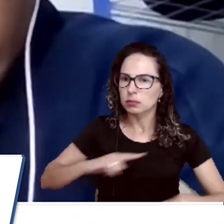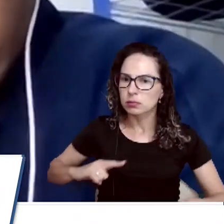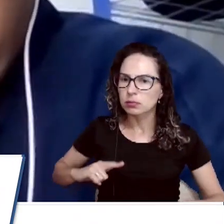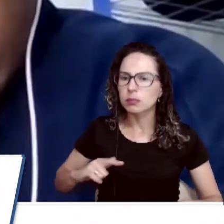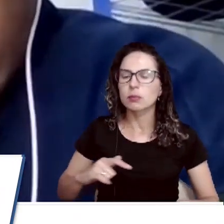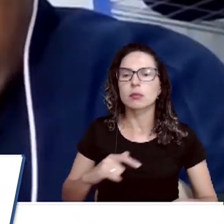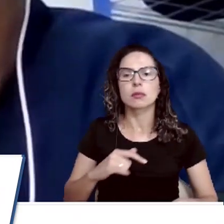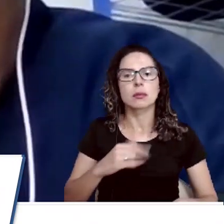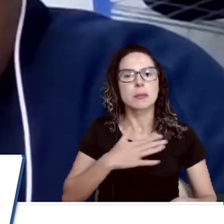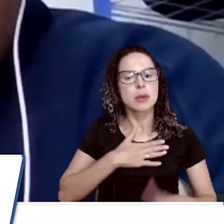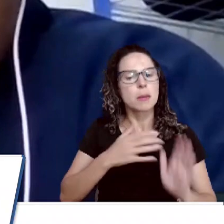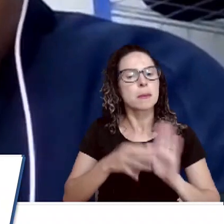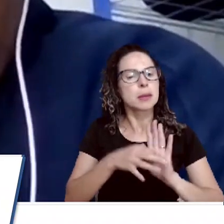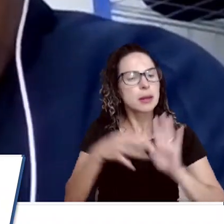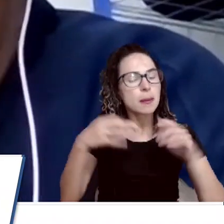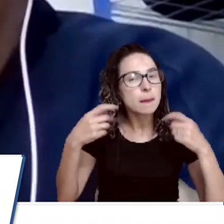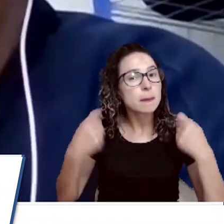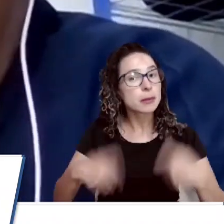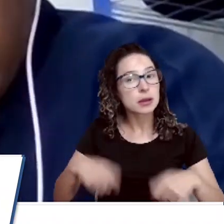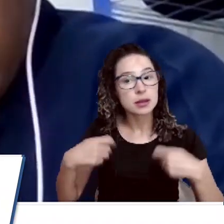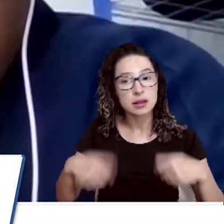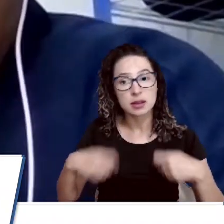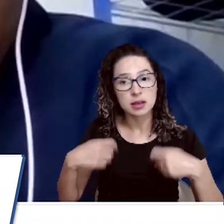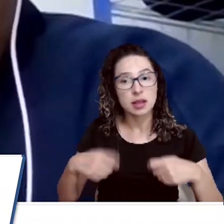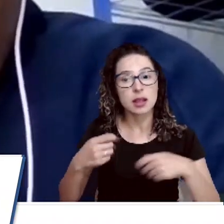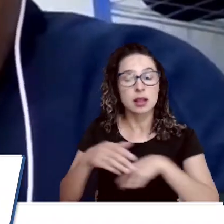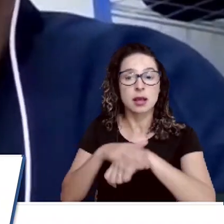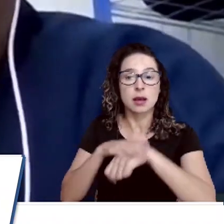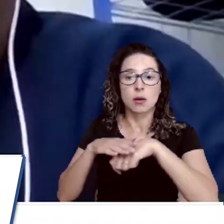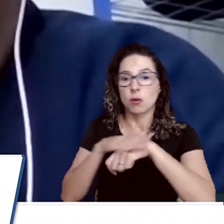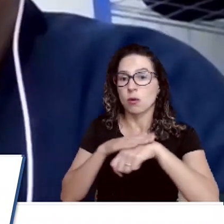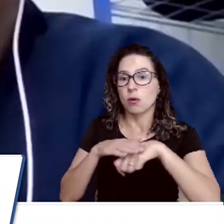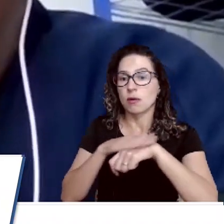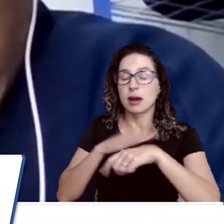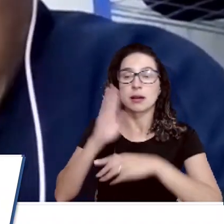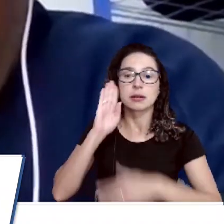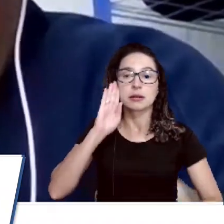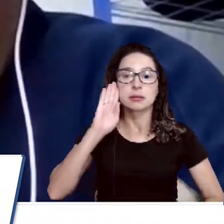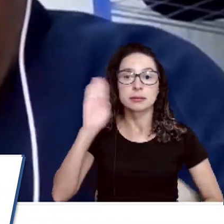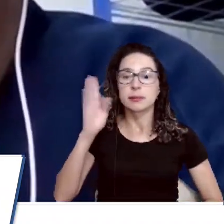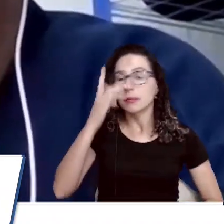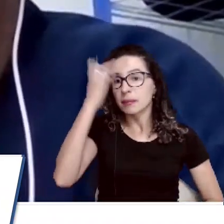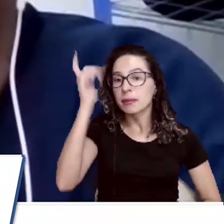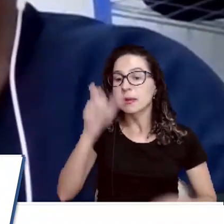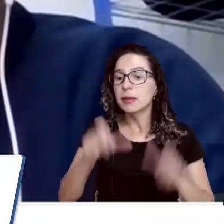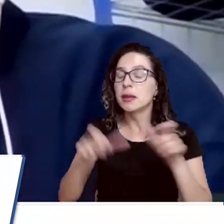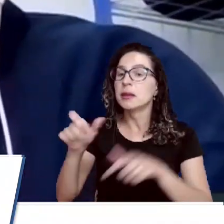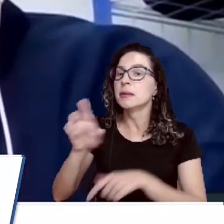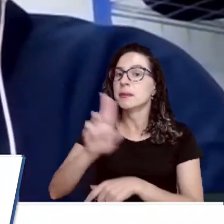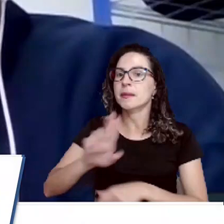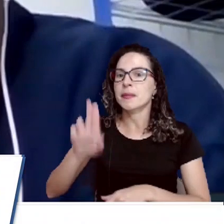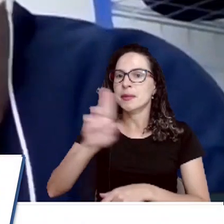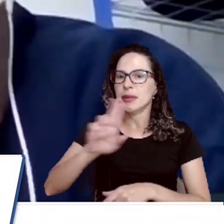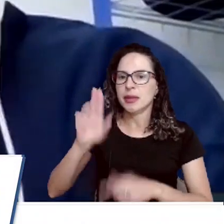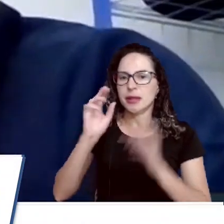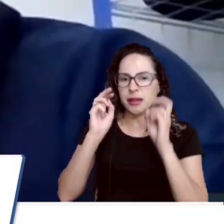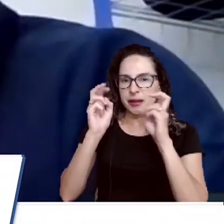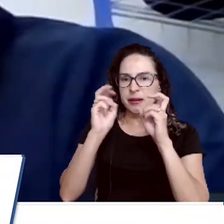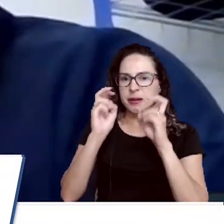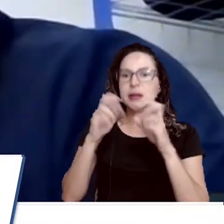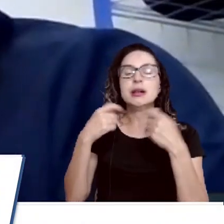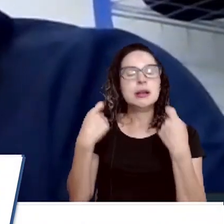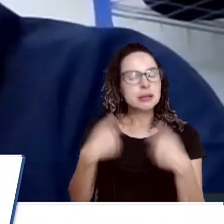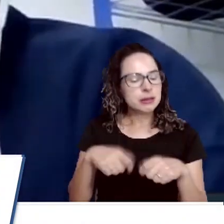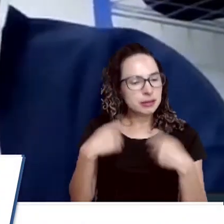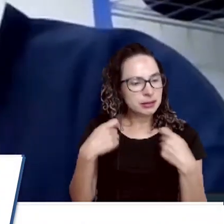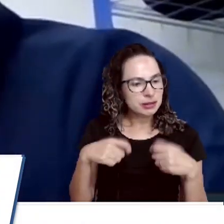há necessidade de ter uma conversa, principalmente com os usuários do transporte público. É necessário,